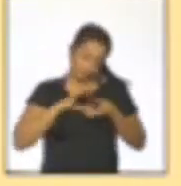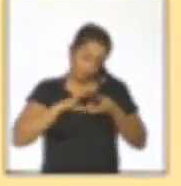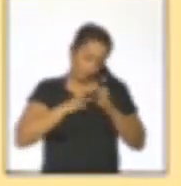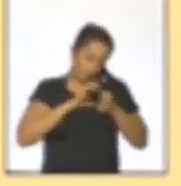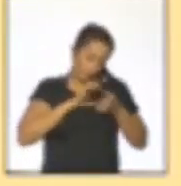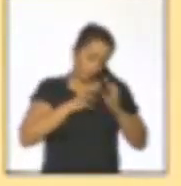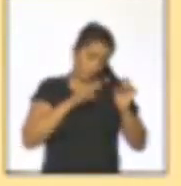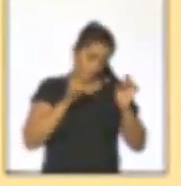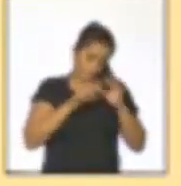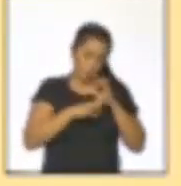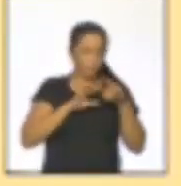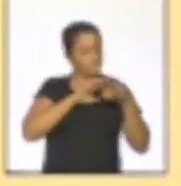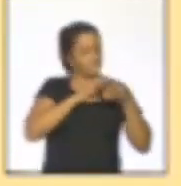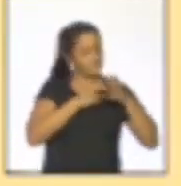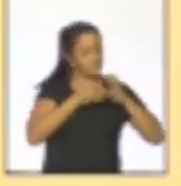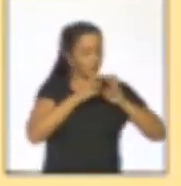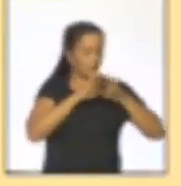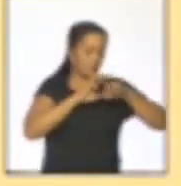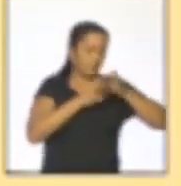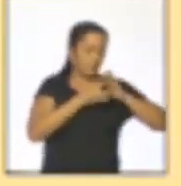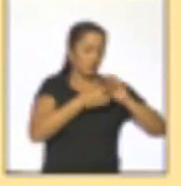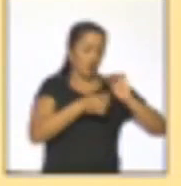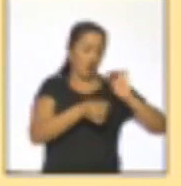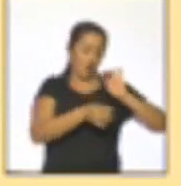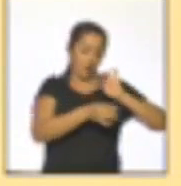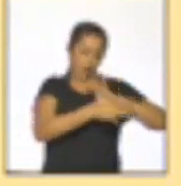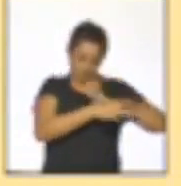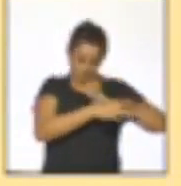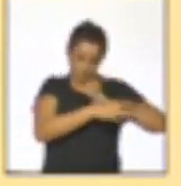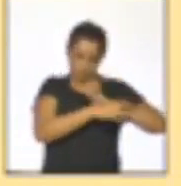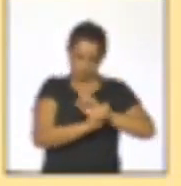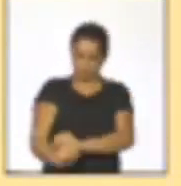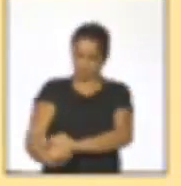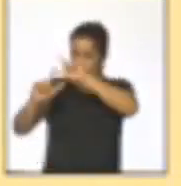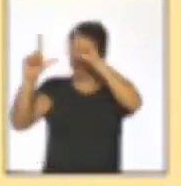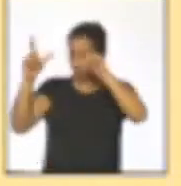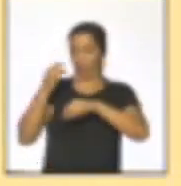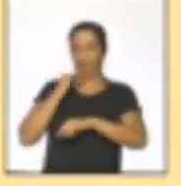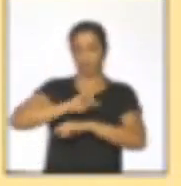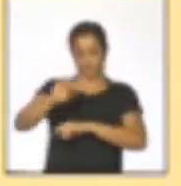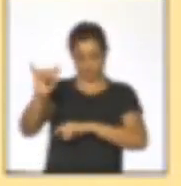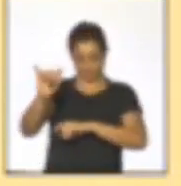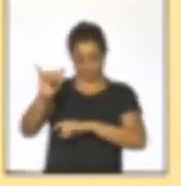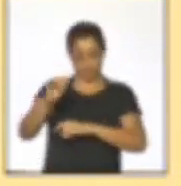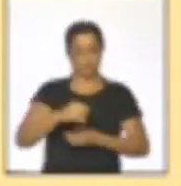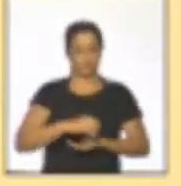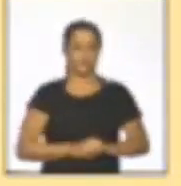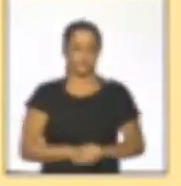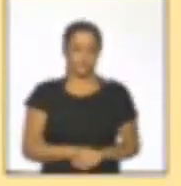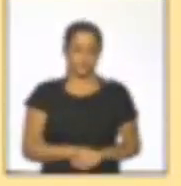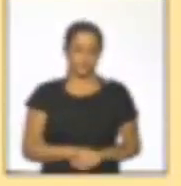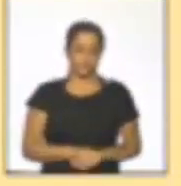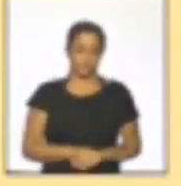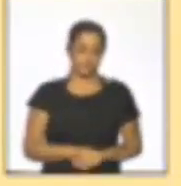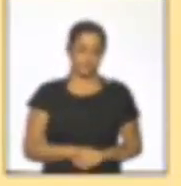na hora que eu terminar a montagem do meu cubo aqui, aí eu dou um toque.